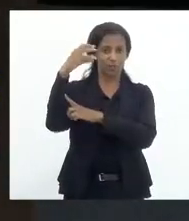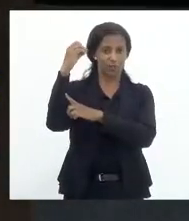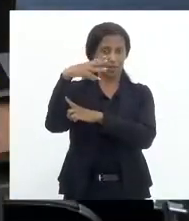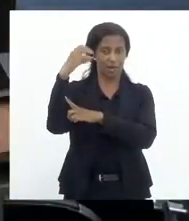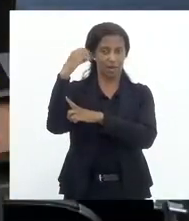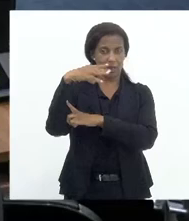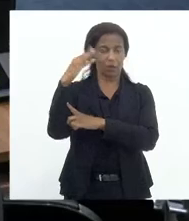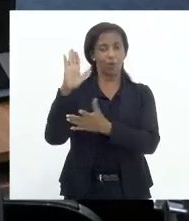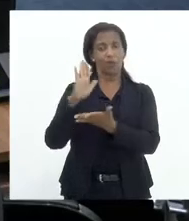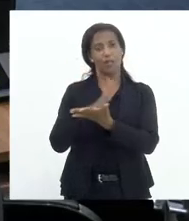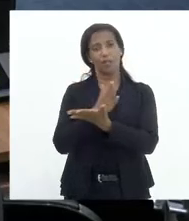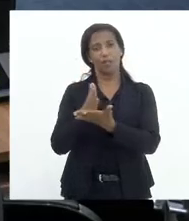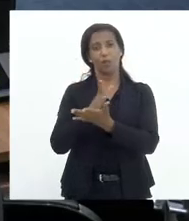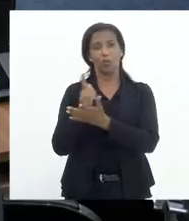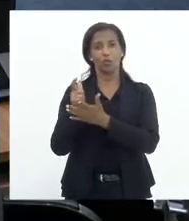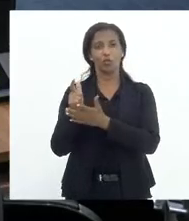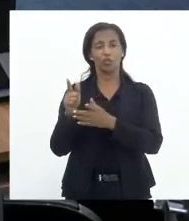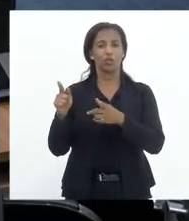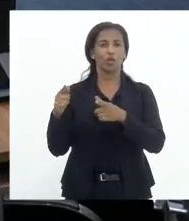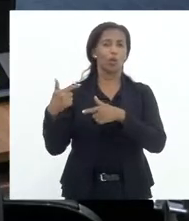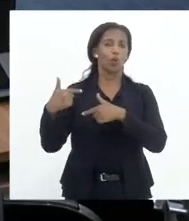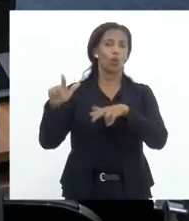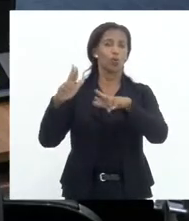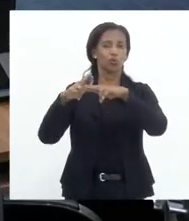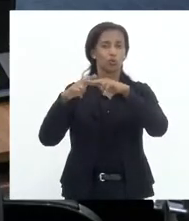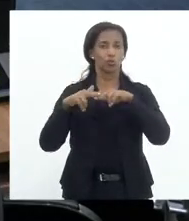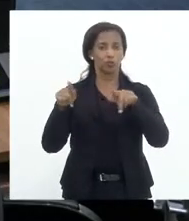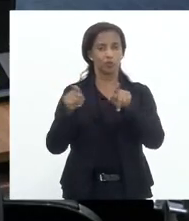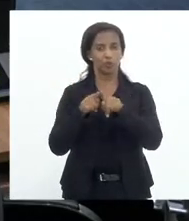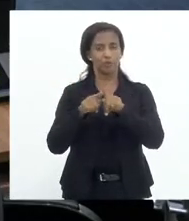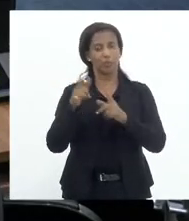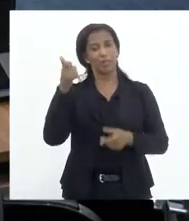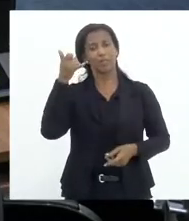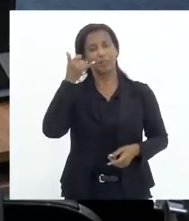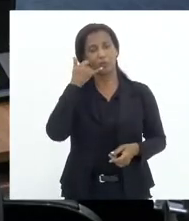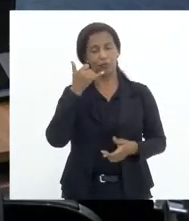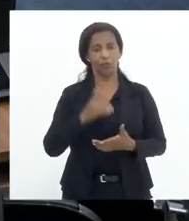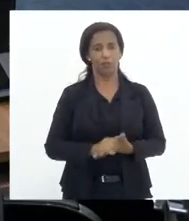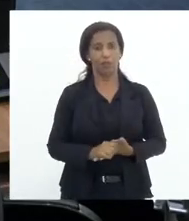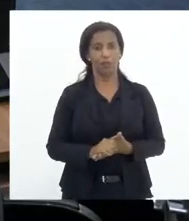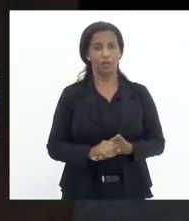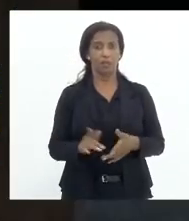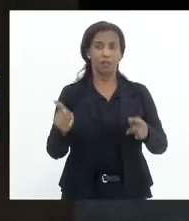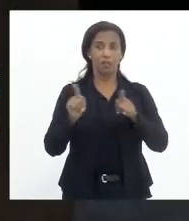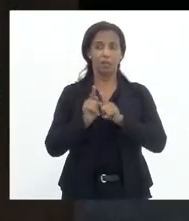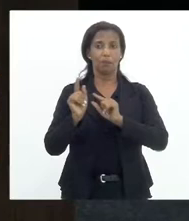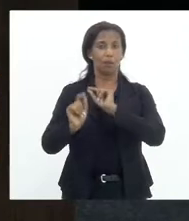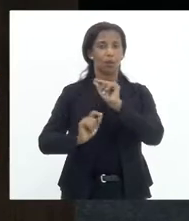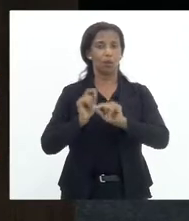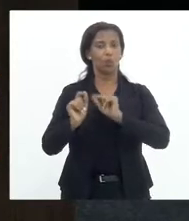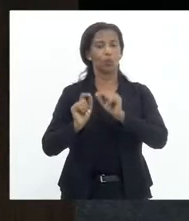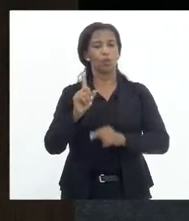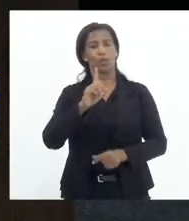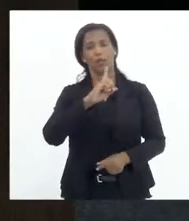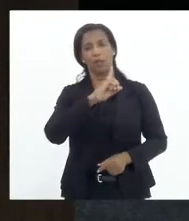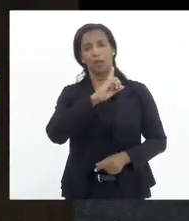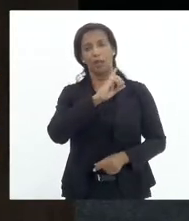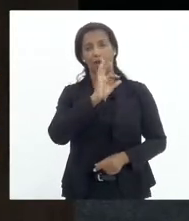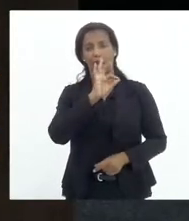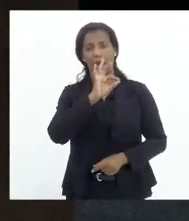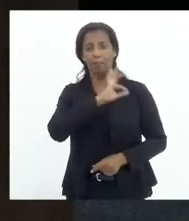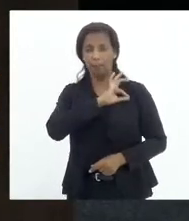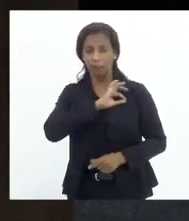de trânsito em algumas outras questões como também a telefonia é óbvio que o que a polícia civil tem